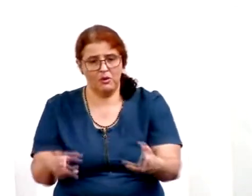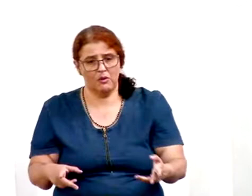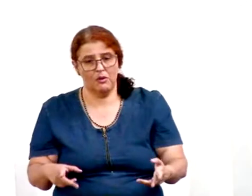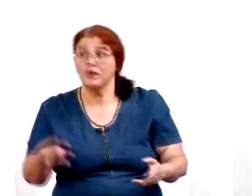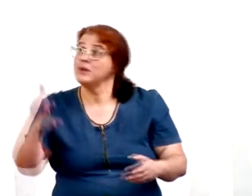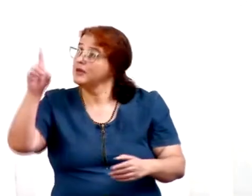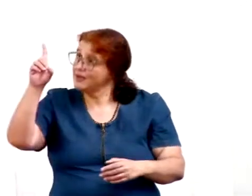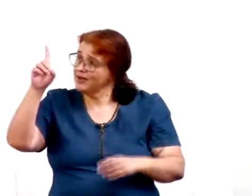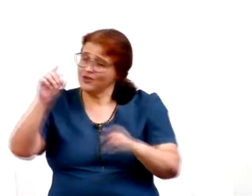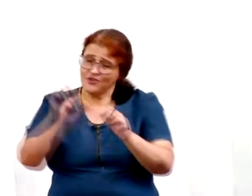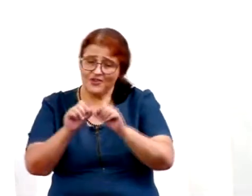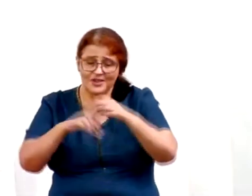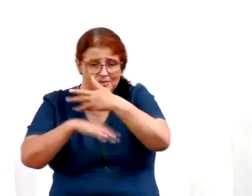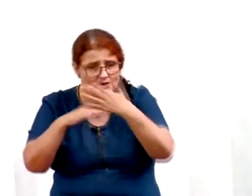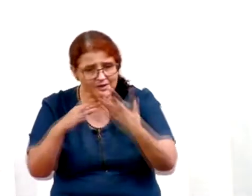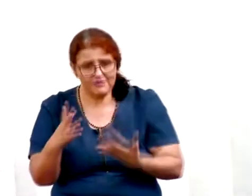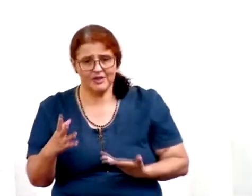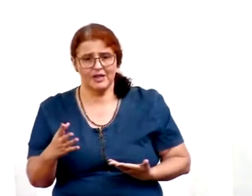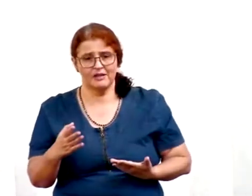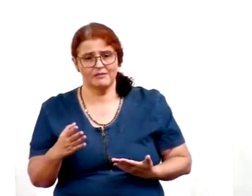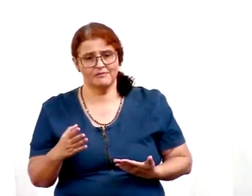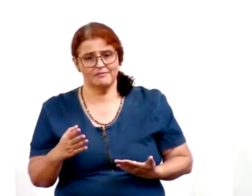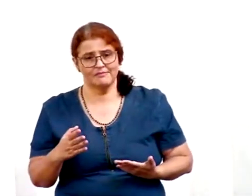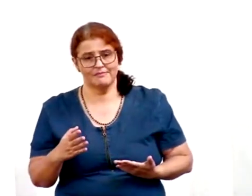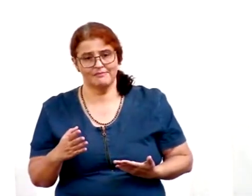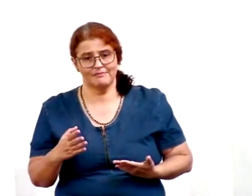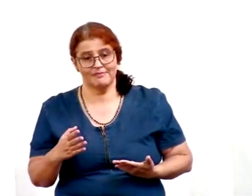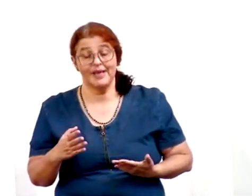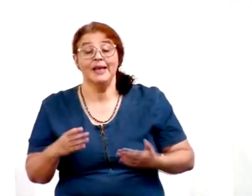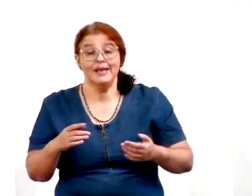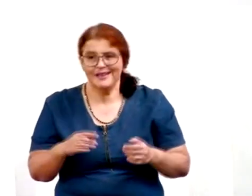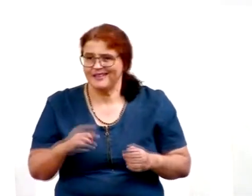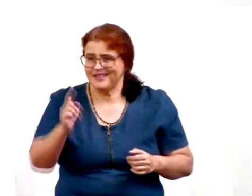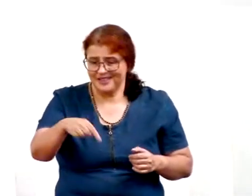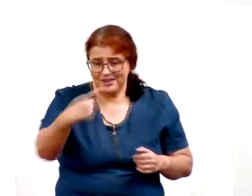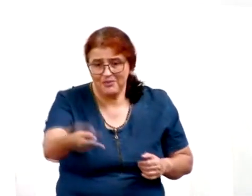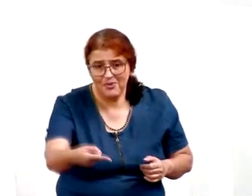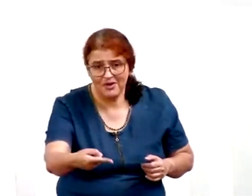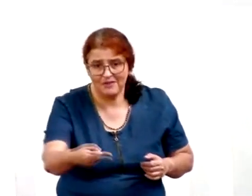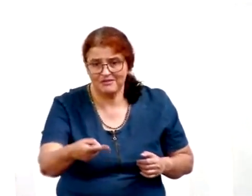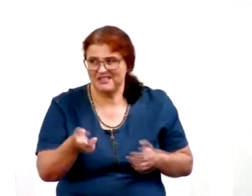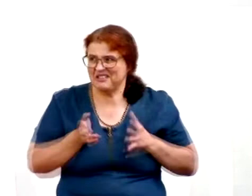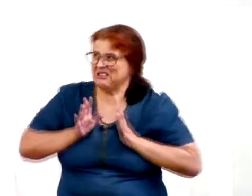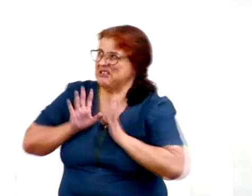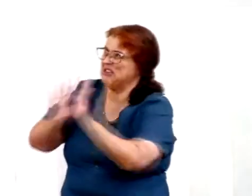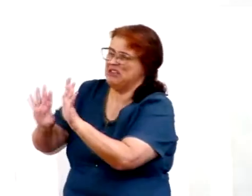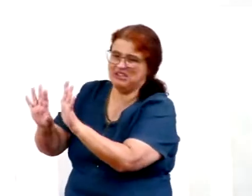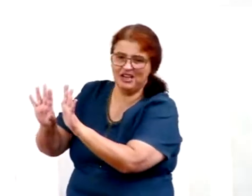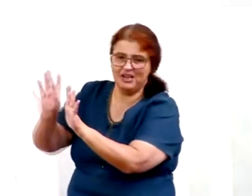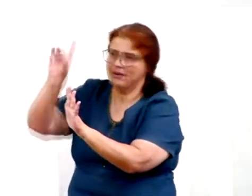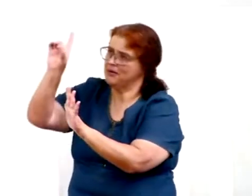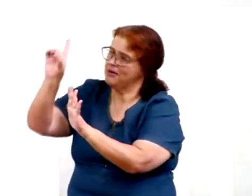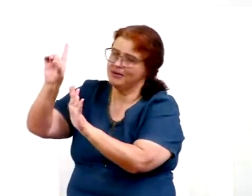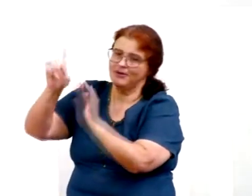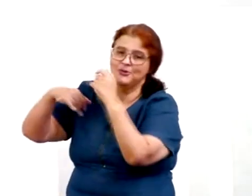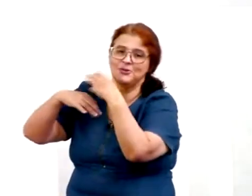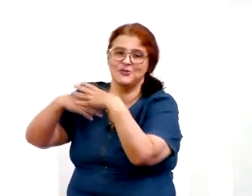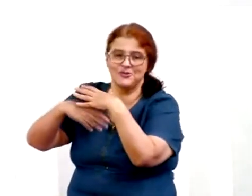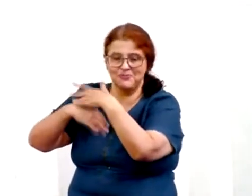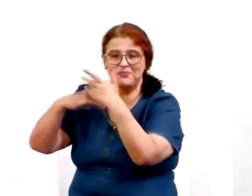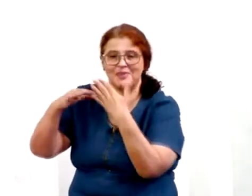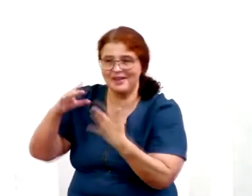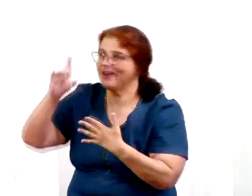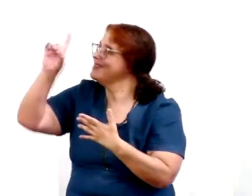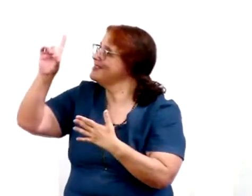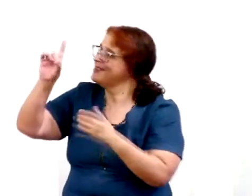a provisão de Deus. Na realidade, o próprio Deus, da forma como eles estavam